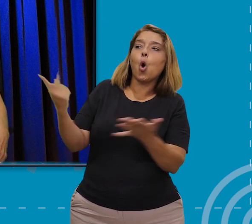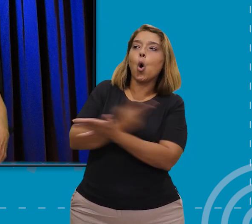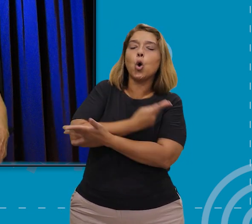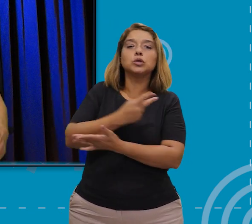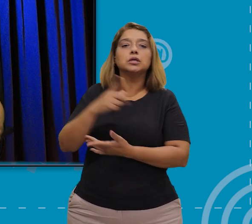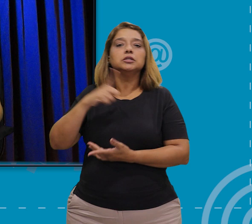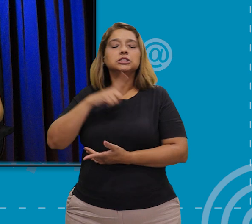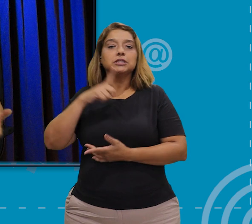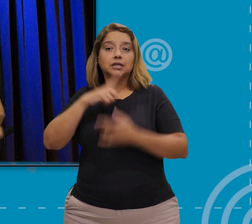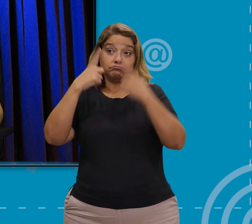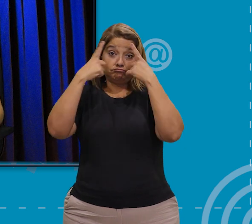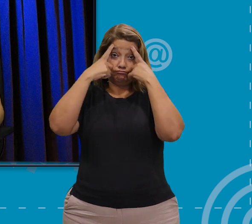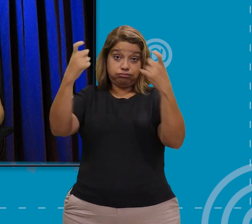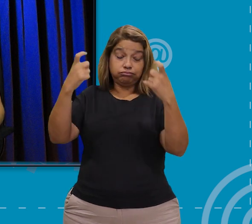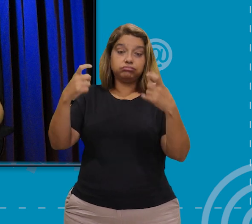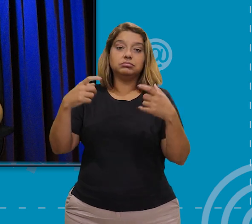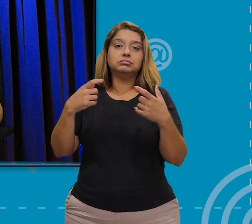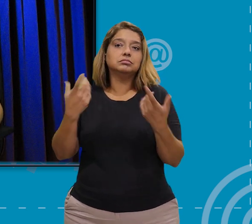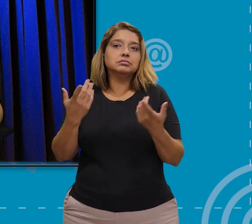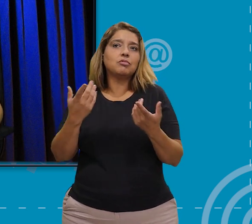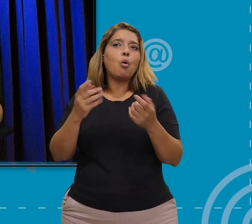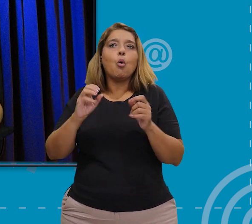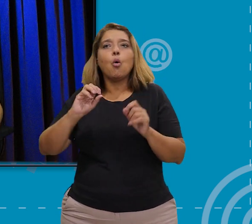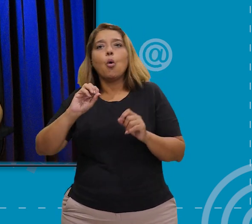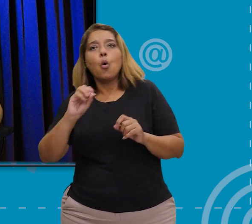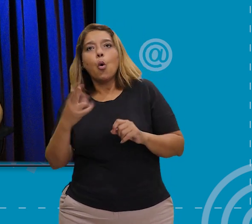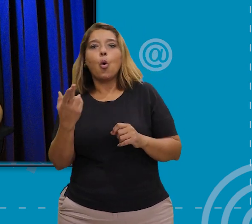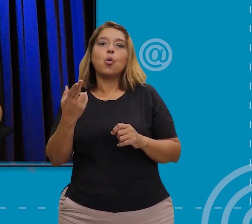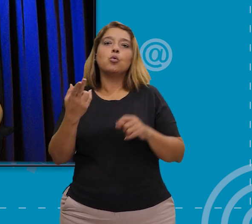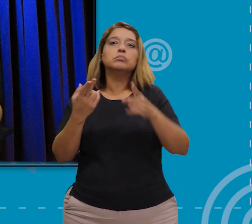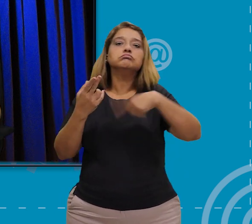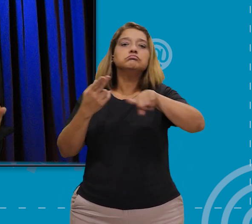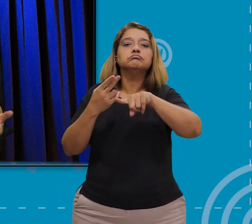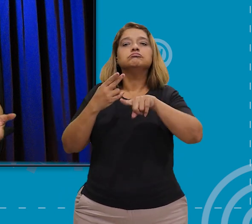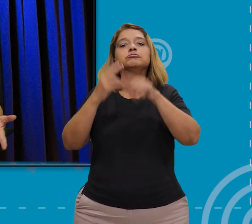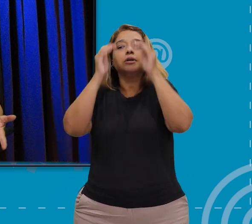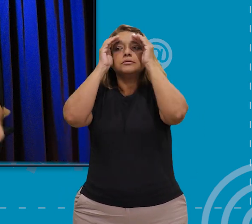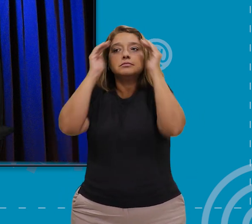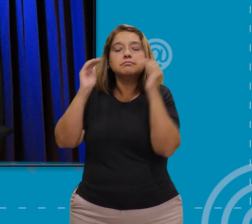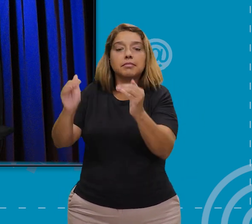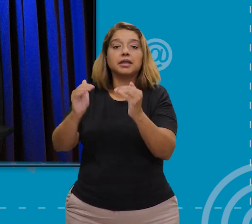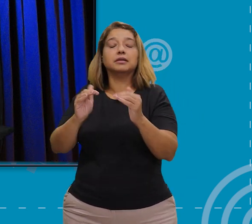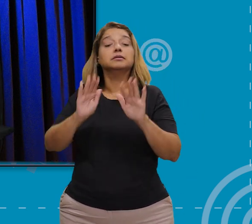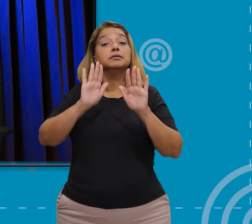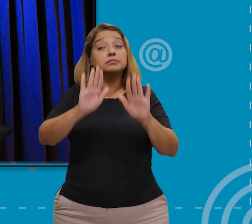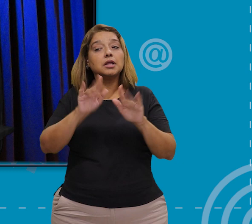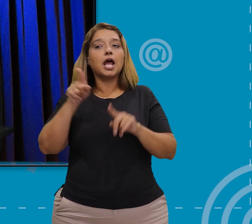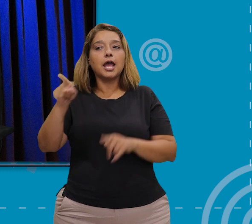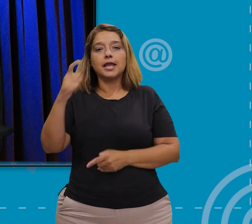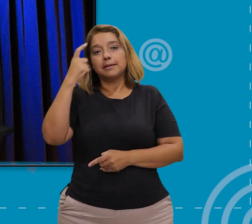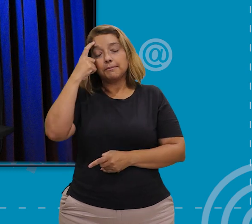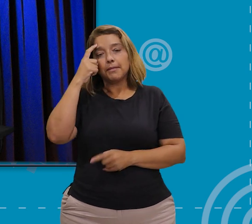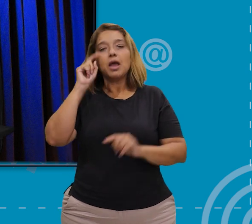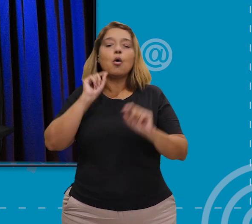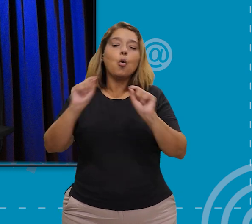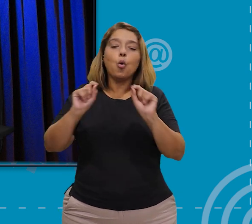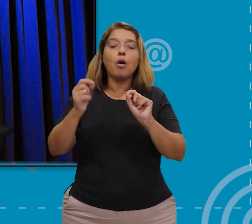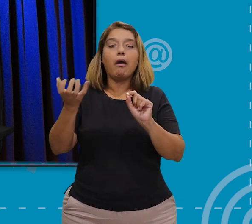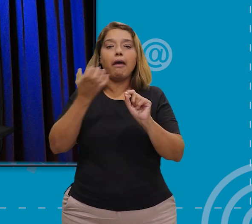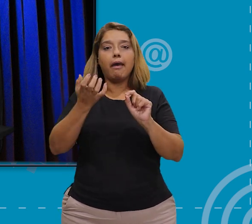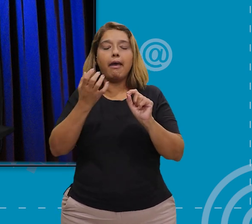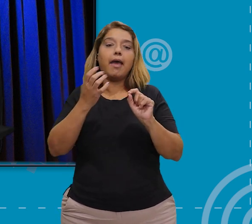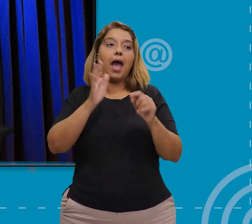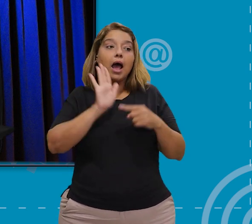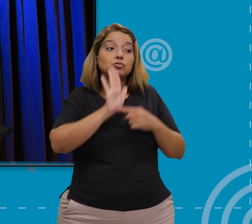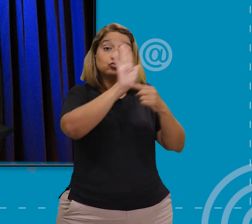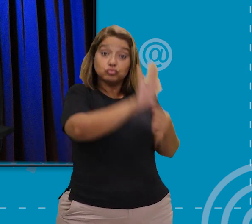as pessoas também a agir, né, de uma forma mais respeitosa. E aí, a partir daí, ele foi estudar a psicologia, né, porque ele